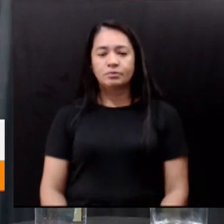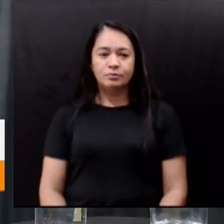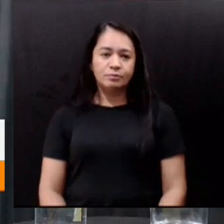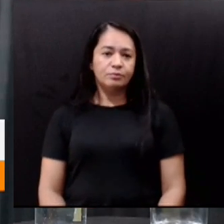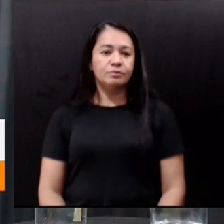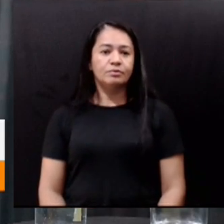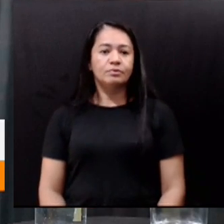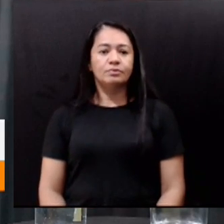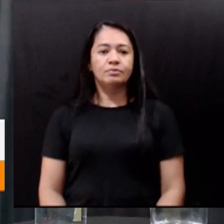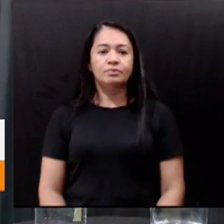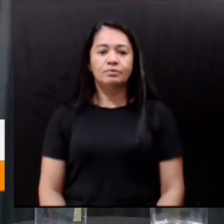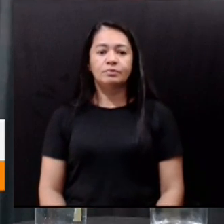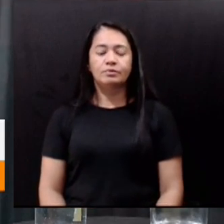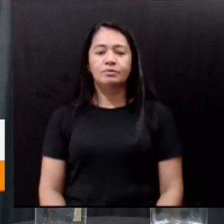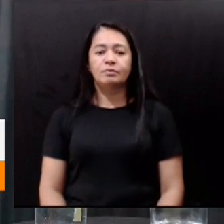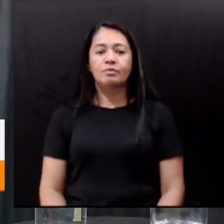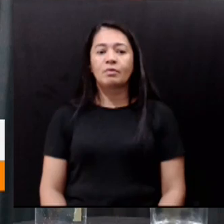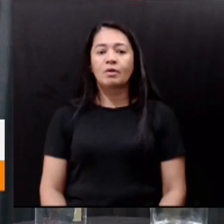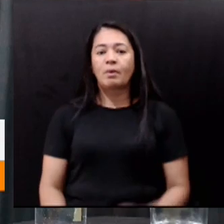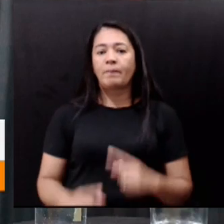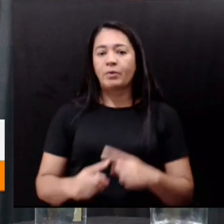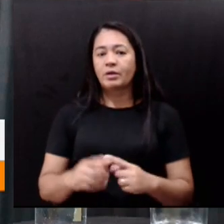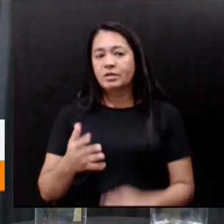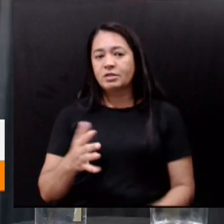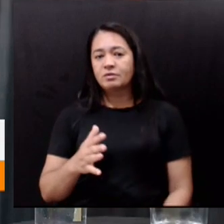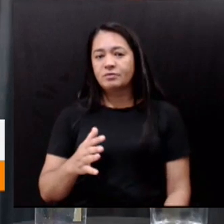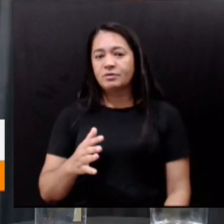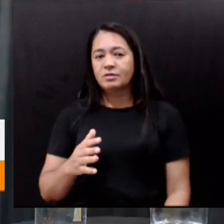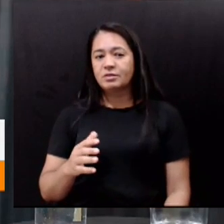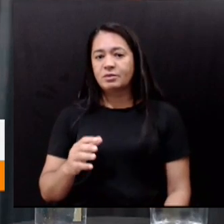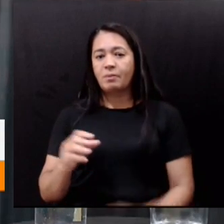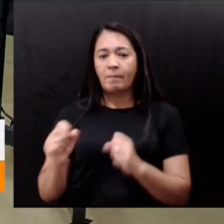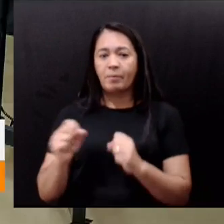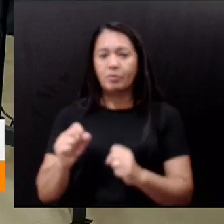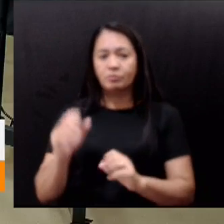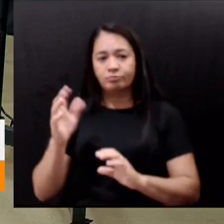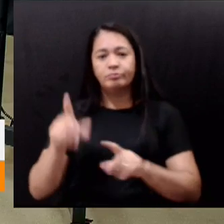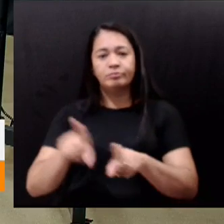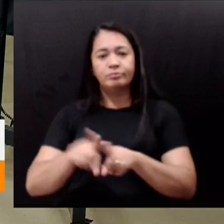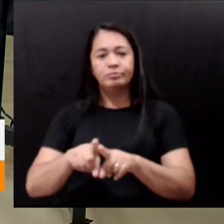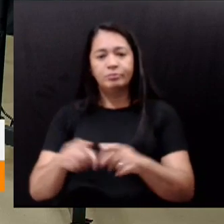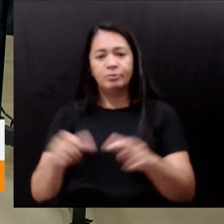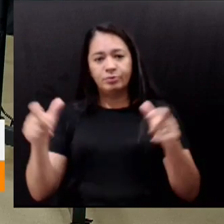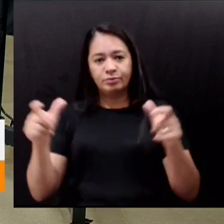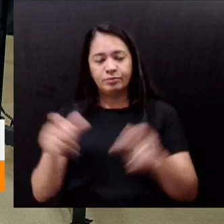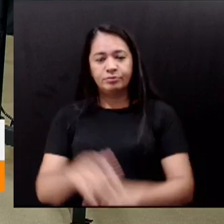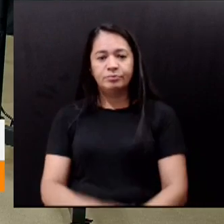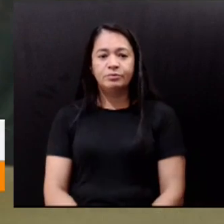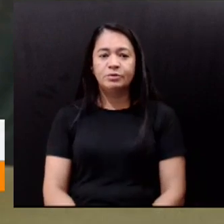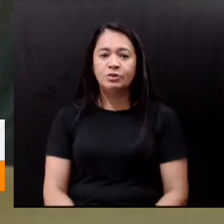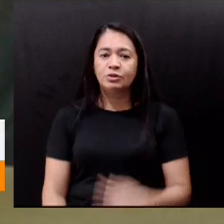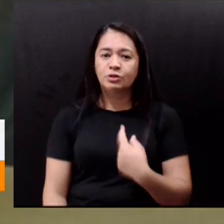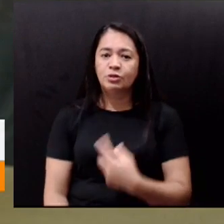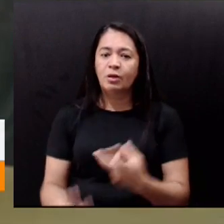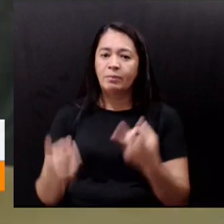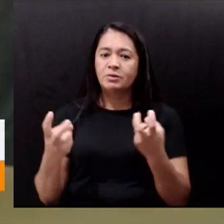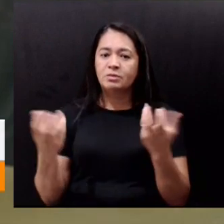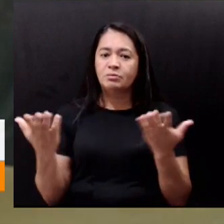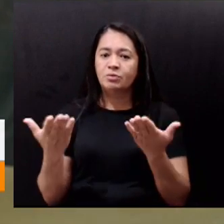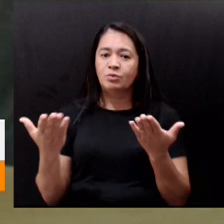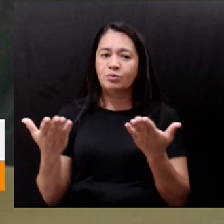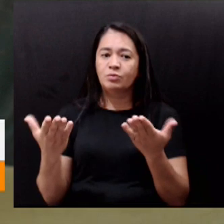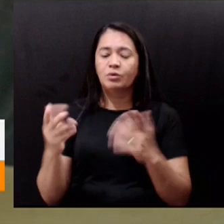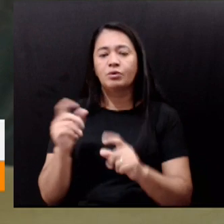preocupação, porque certamente esse é um fator que pode ser bastante determinante no aumento desses casos. E o que a gente vê hoje em dia é o aumento mesmo de depressão,